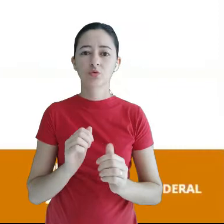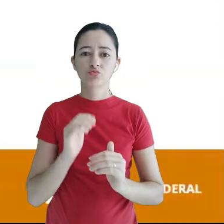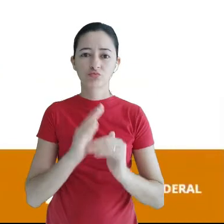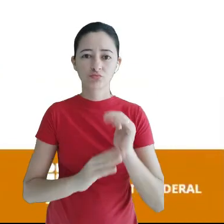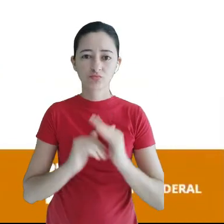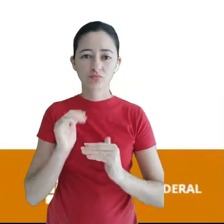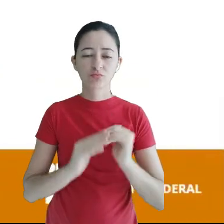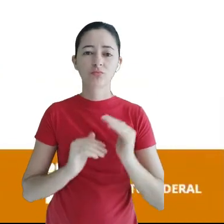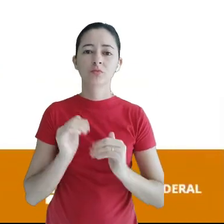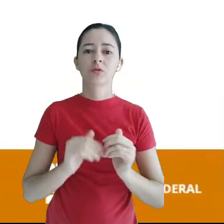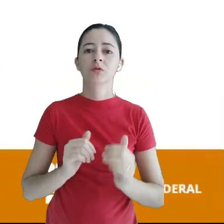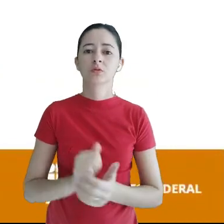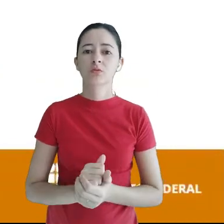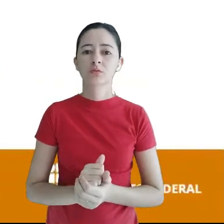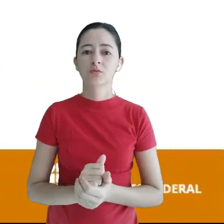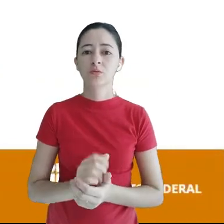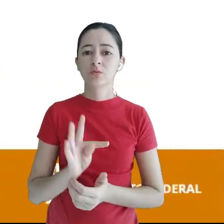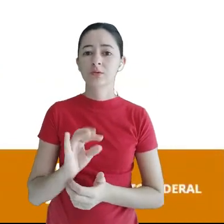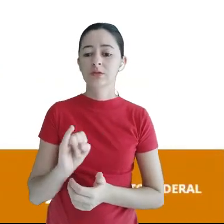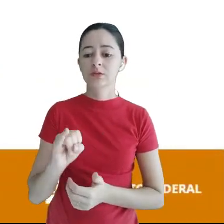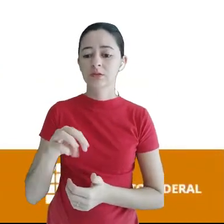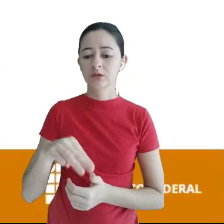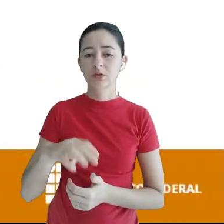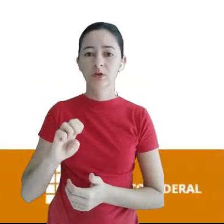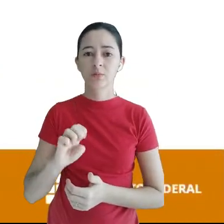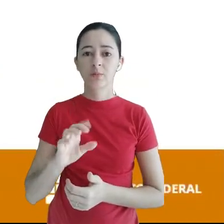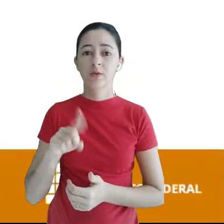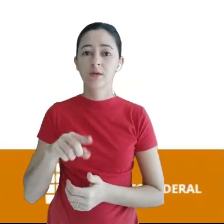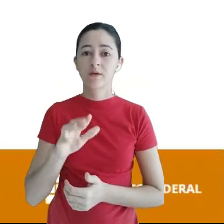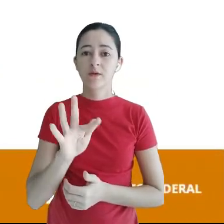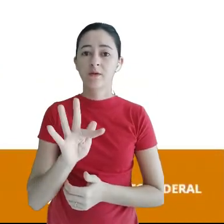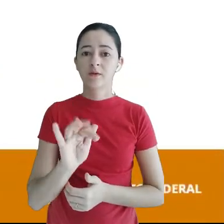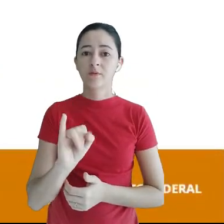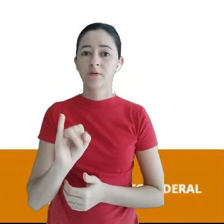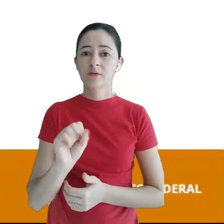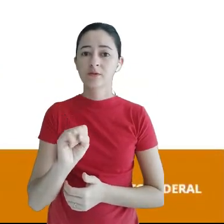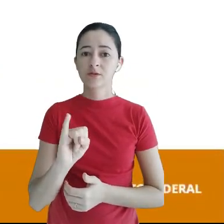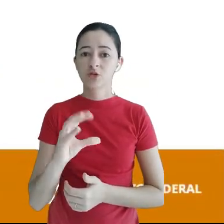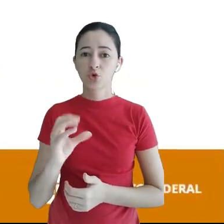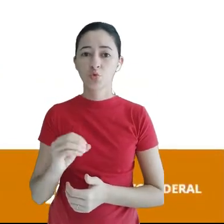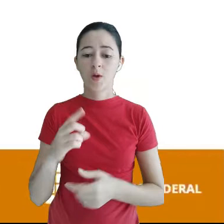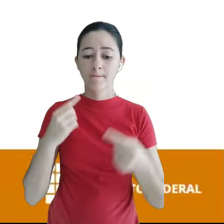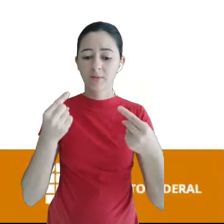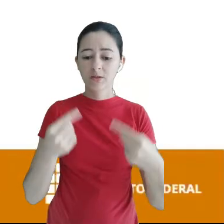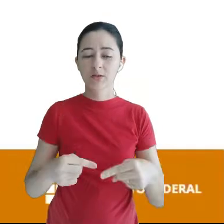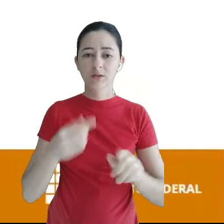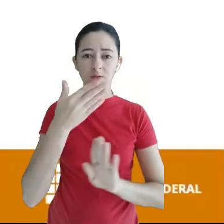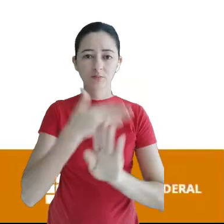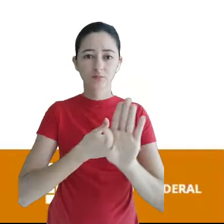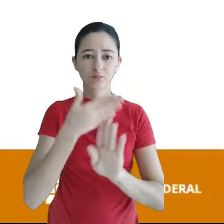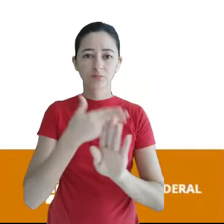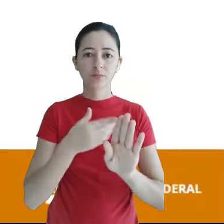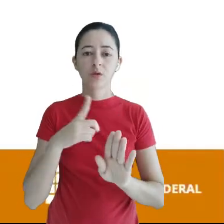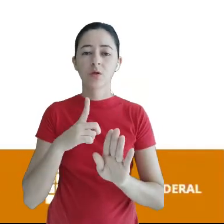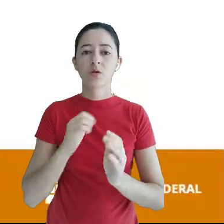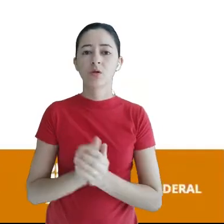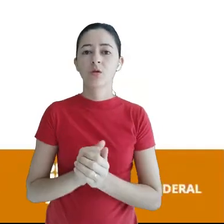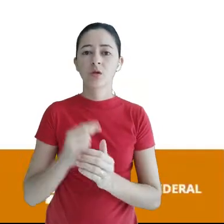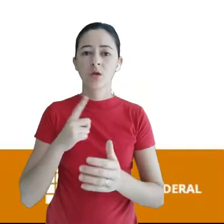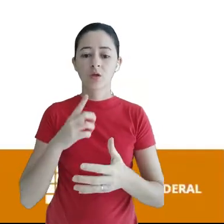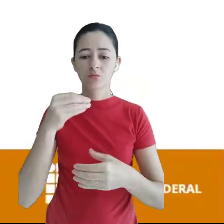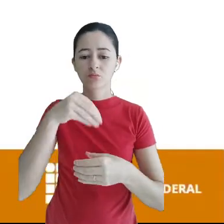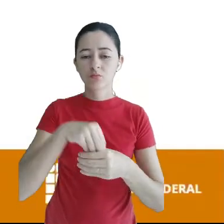jogador time é algo físico, partida abstrata. Então, a partida é composta pelo time